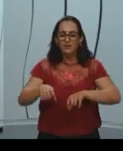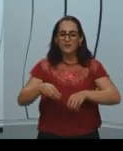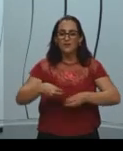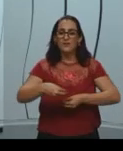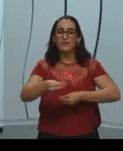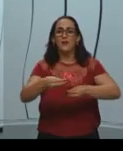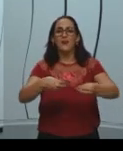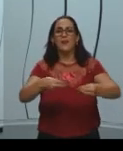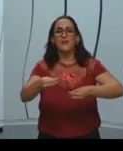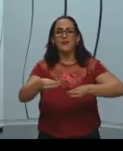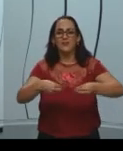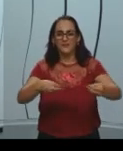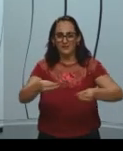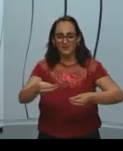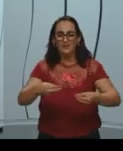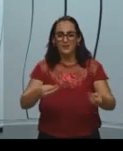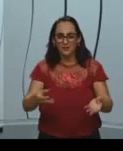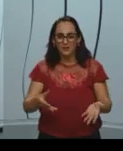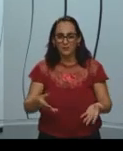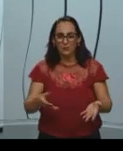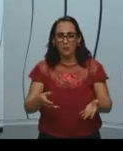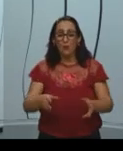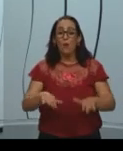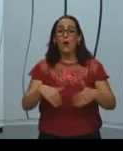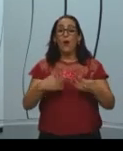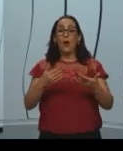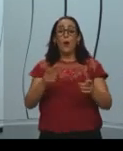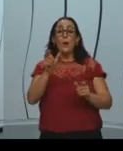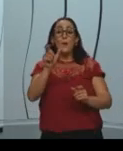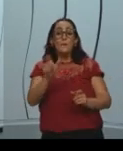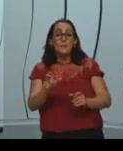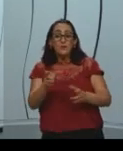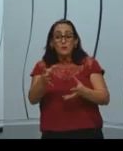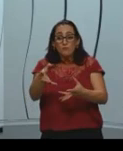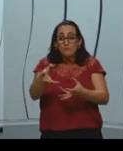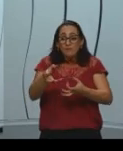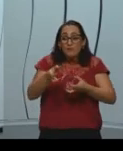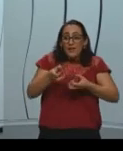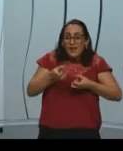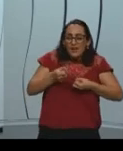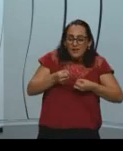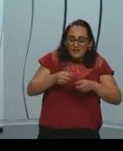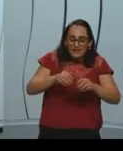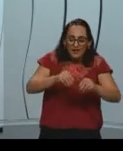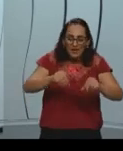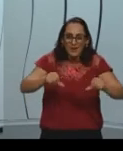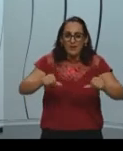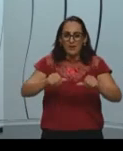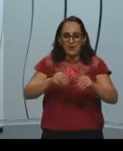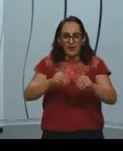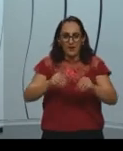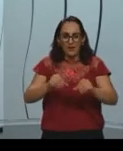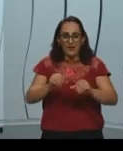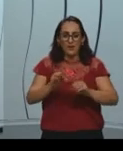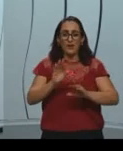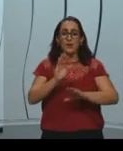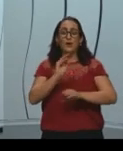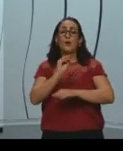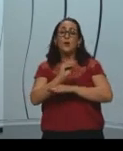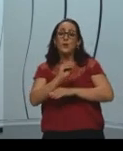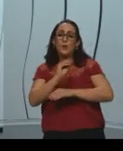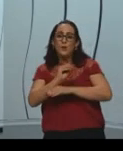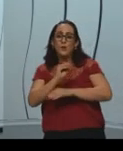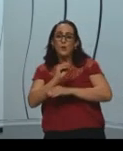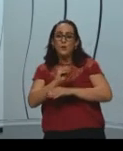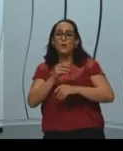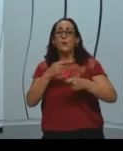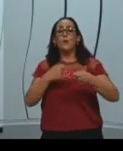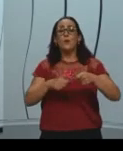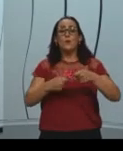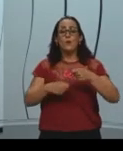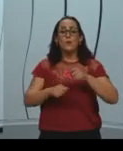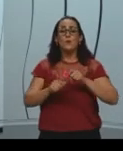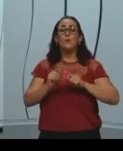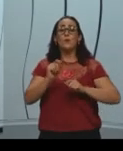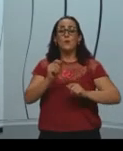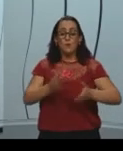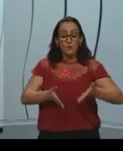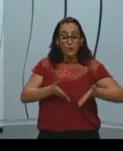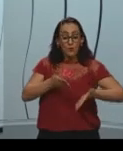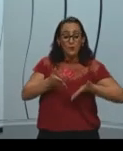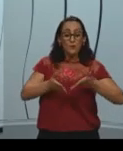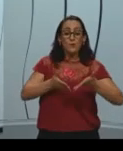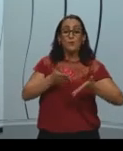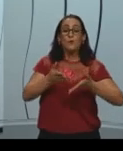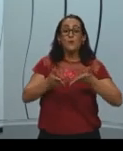muitas vezes a pessoa que recebia a terra para cuidar, ela investiria nessa produção, ou também era muito comum haver